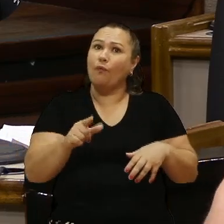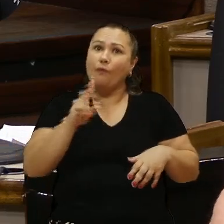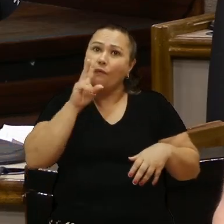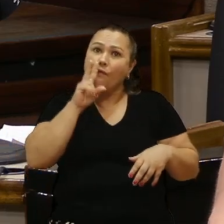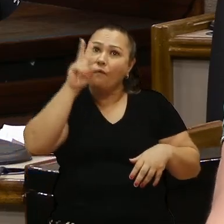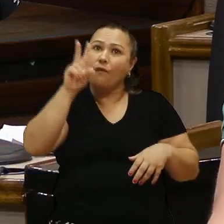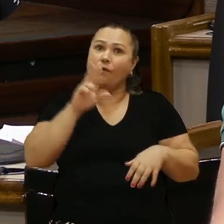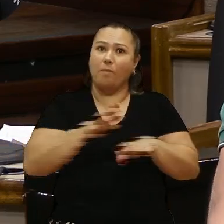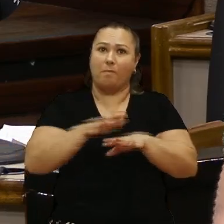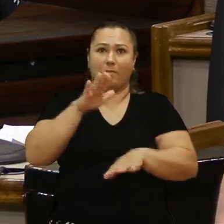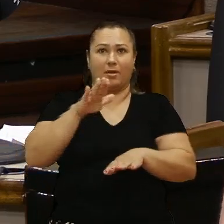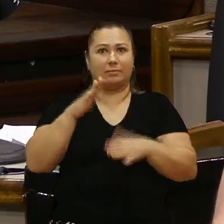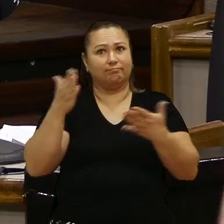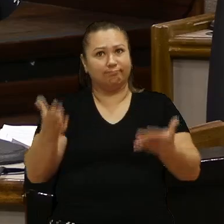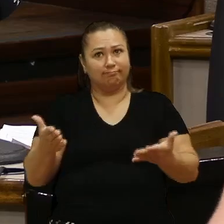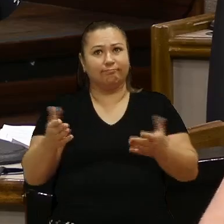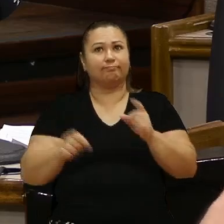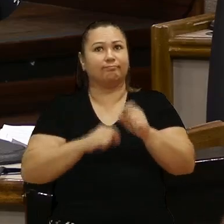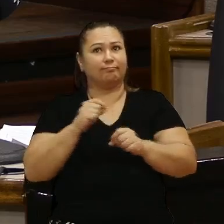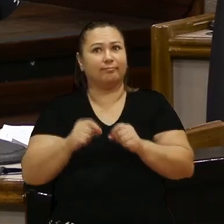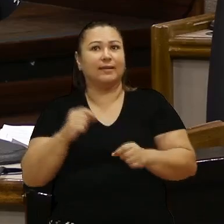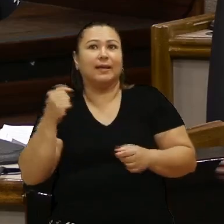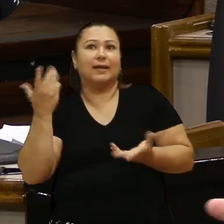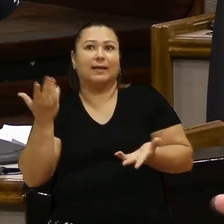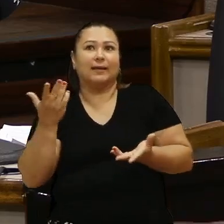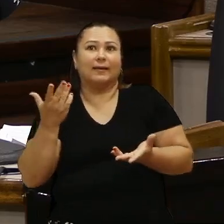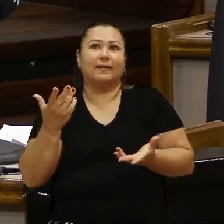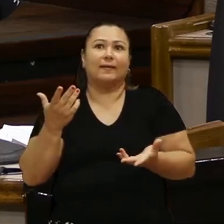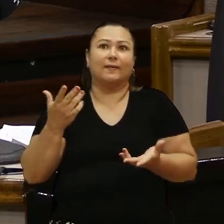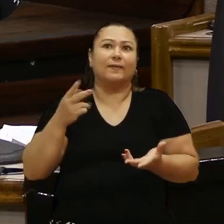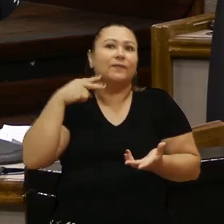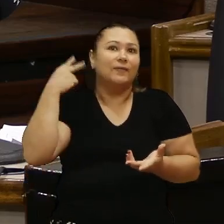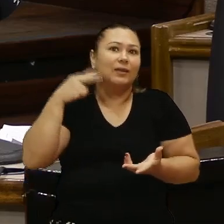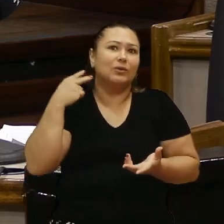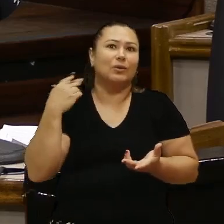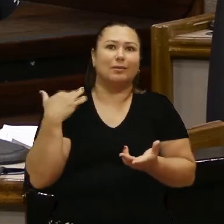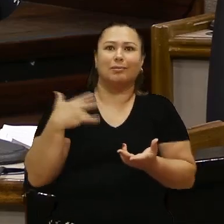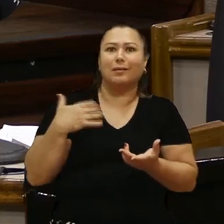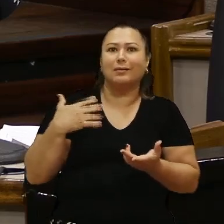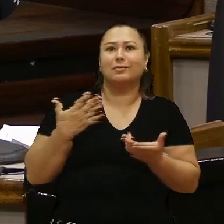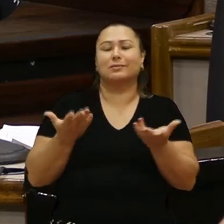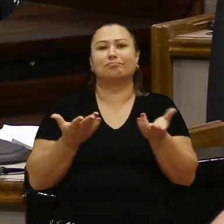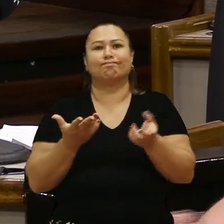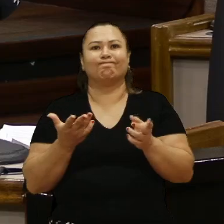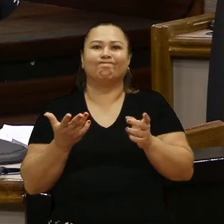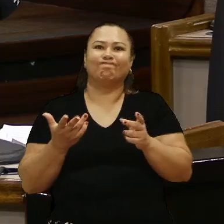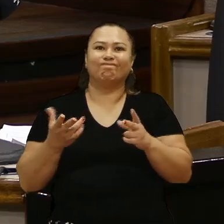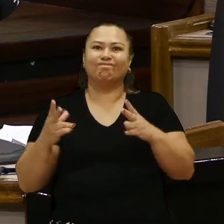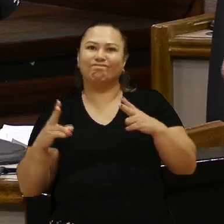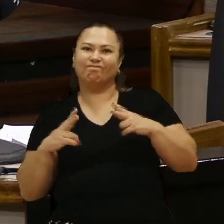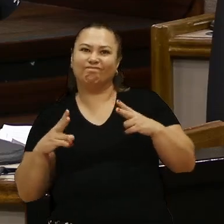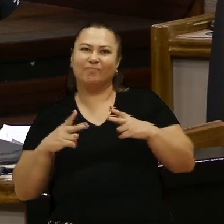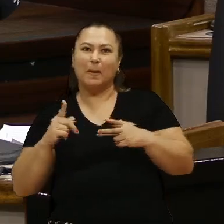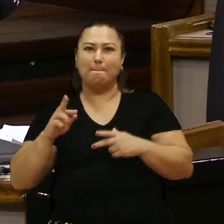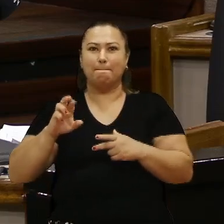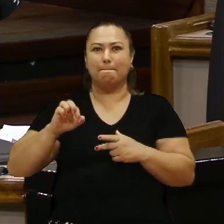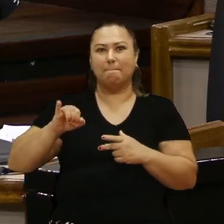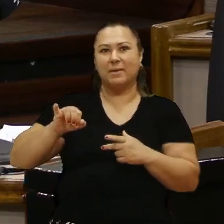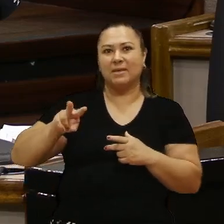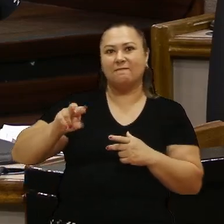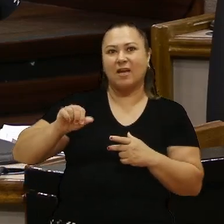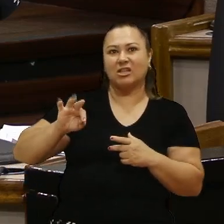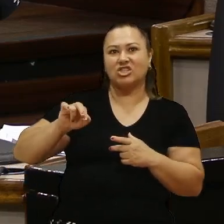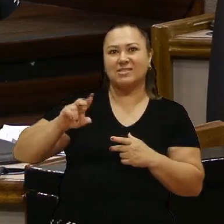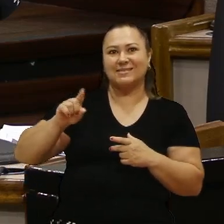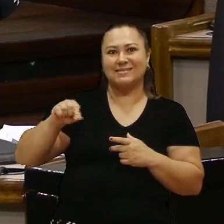E quanto, vereadora Andressa, na questão de privatizar ou não, eu já, de repente, eu discordo em algum ponto, e eu